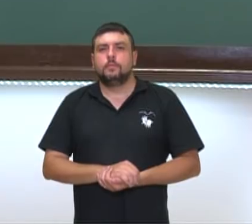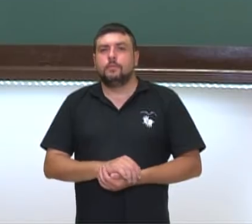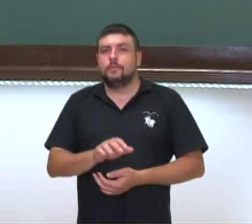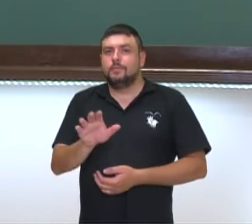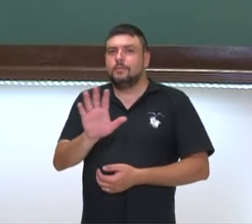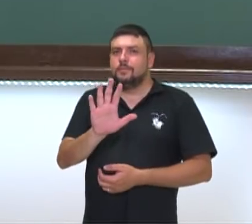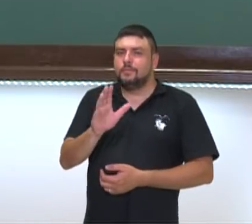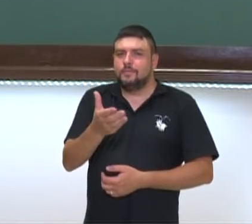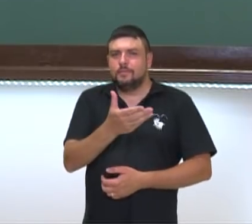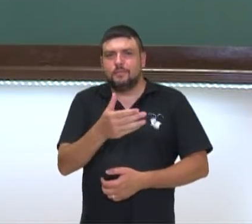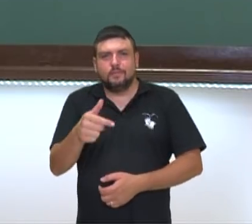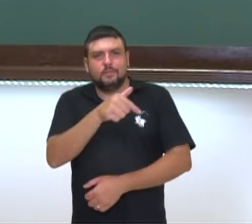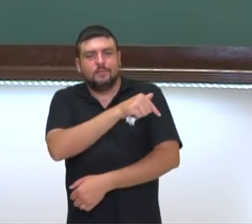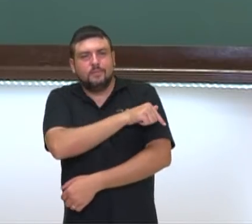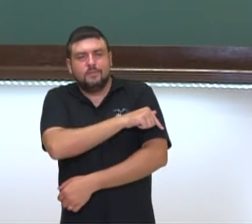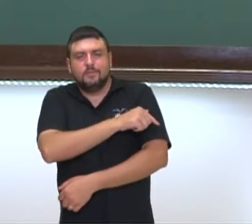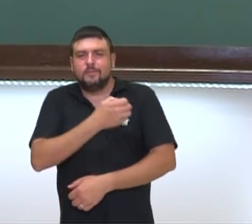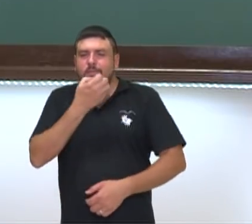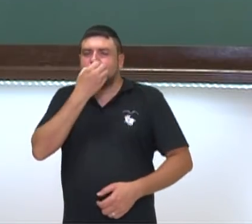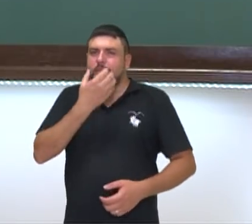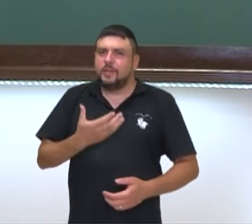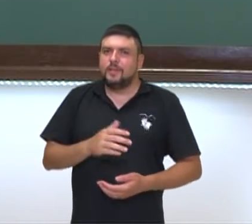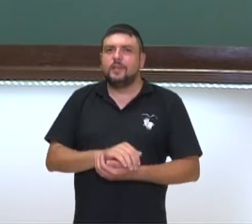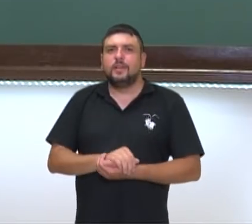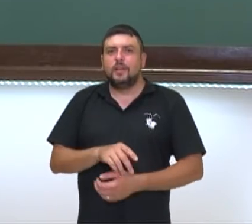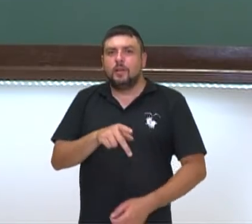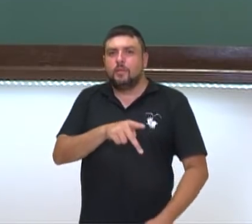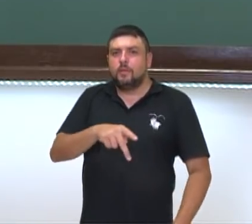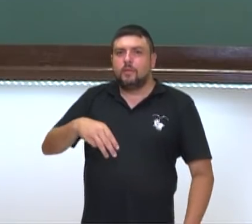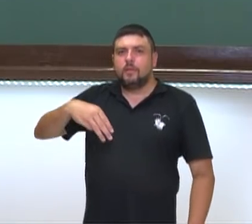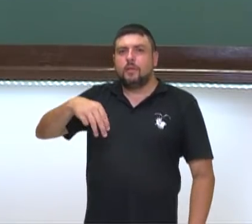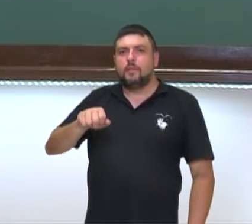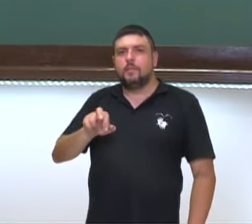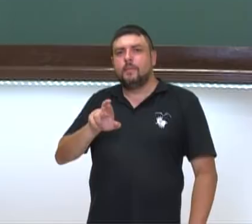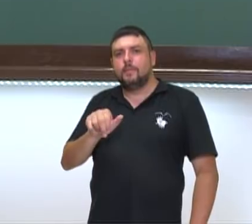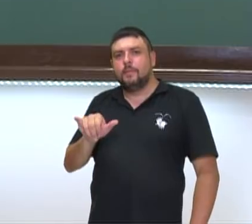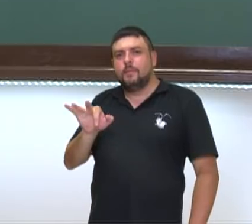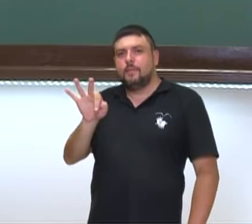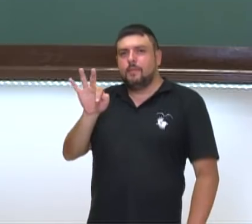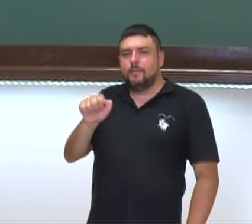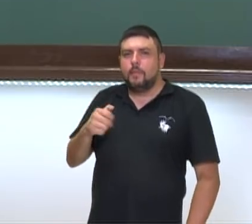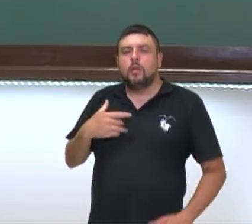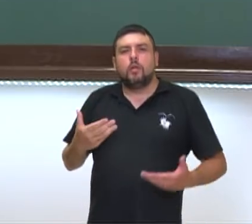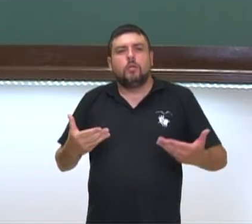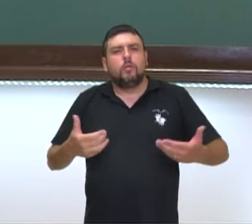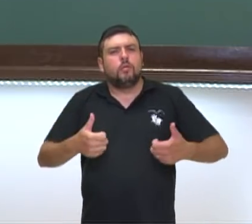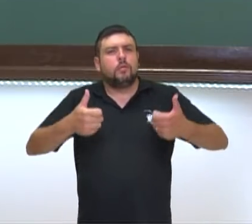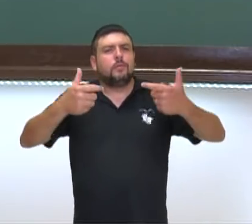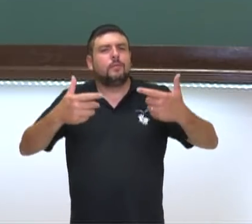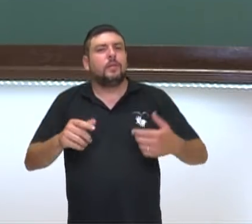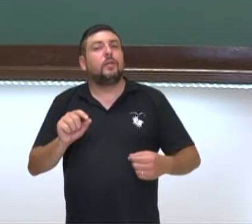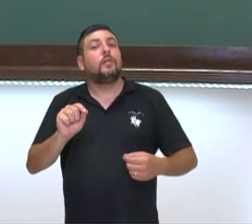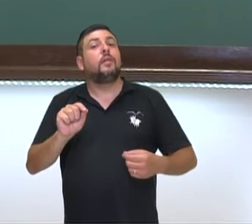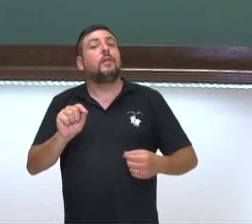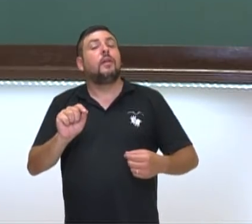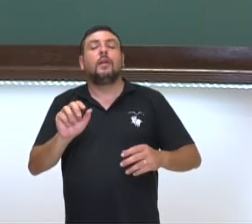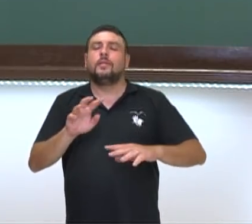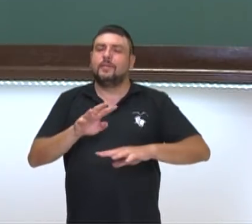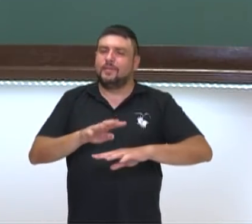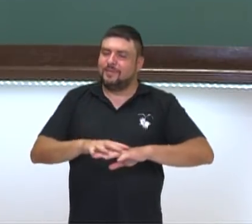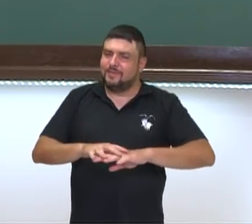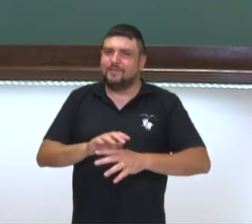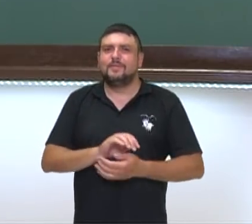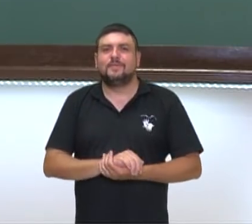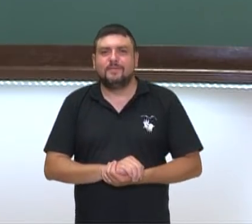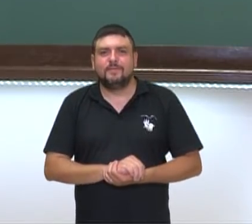Olá, estudantes do 7º ano, tudo bem? Sou a professora Marita e eu estou aqui hoje para falar com vocês sobre matemática. Vamos